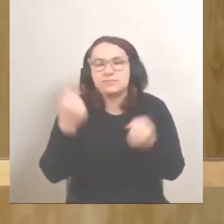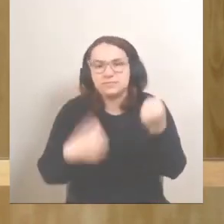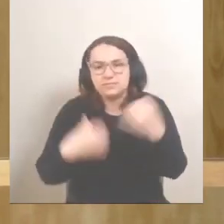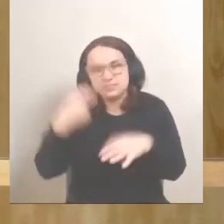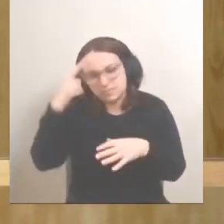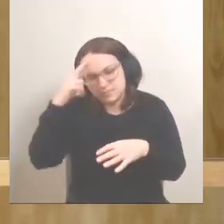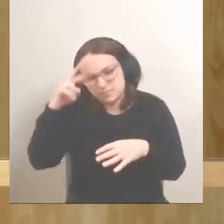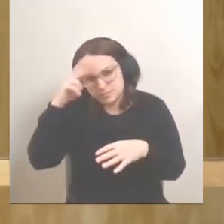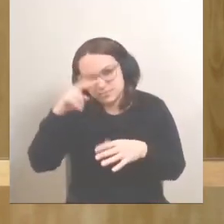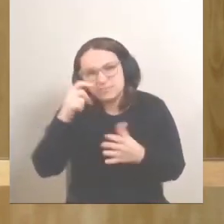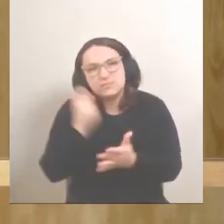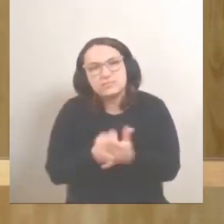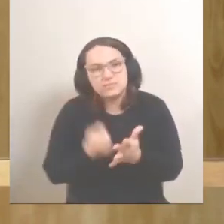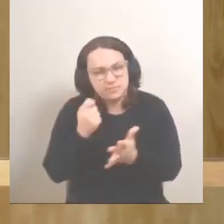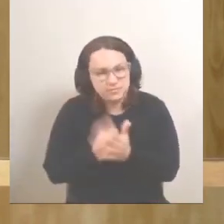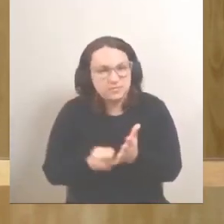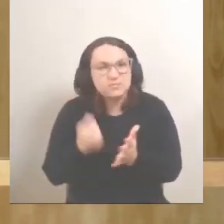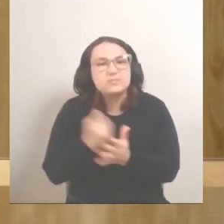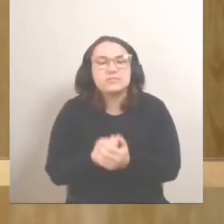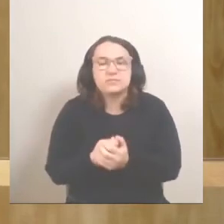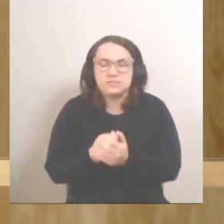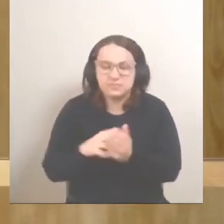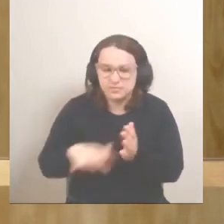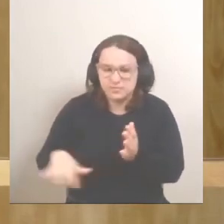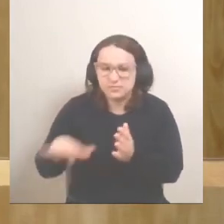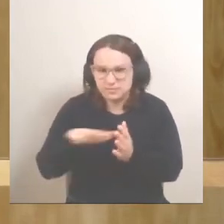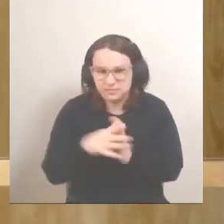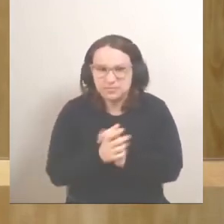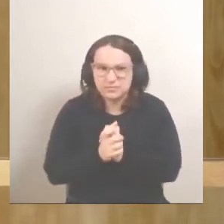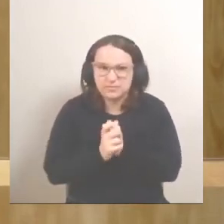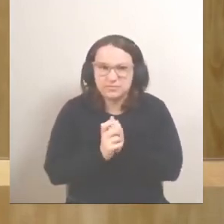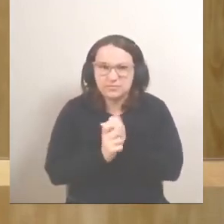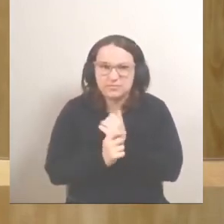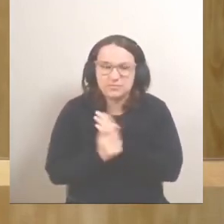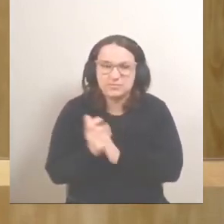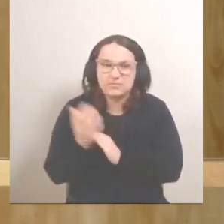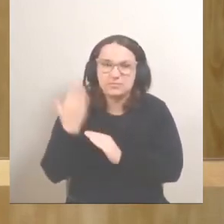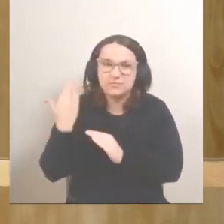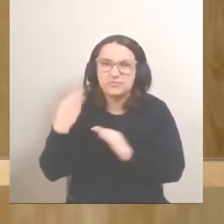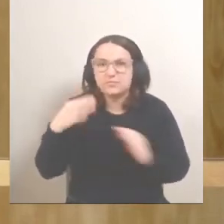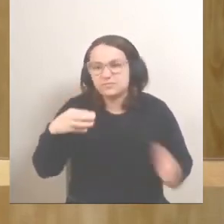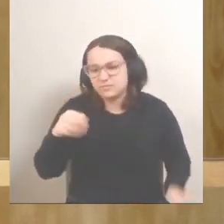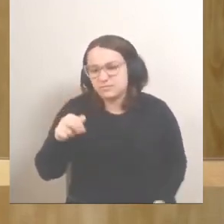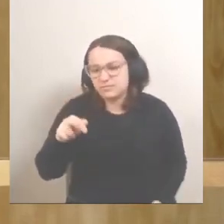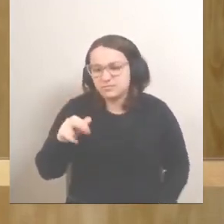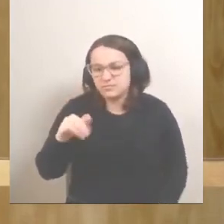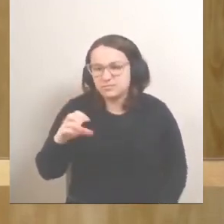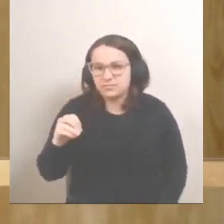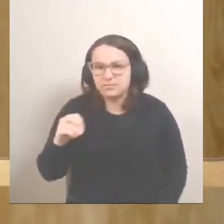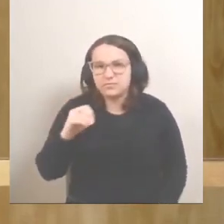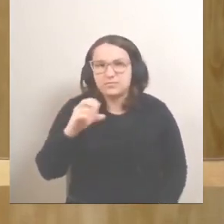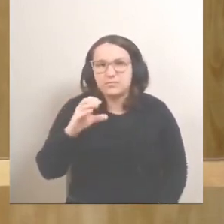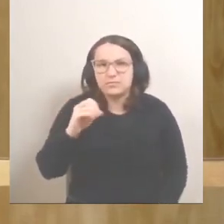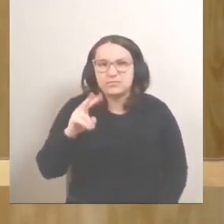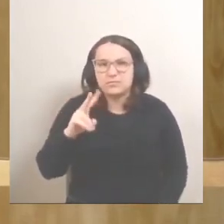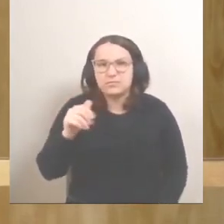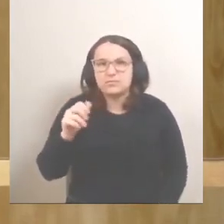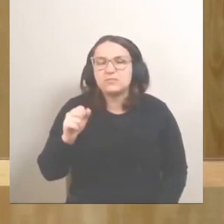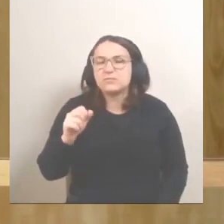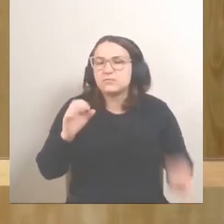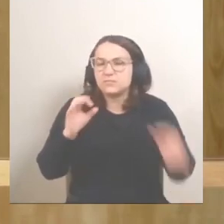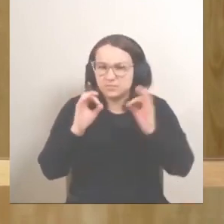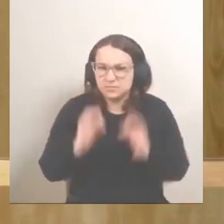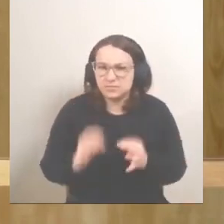do Limão e lutar pelas coisas do bairro do Limão. Se fosse na época do Mário Covas, Guilherme, ele com certeza teria chamado você